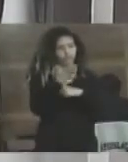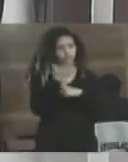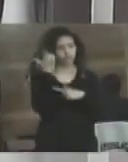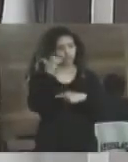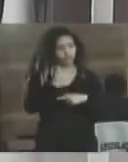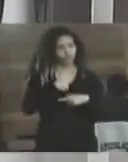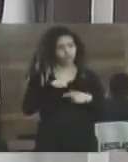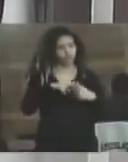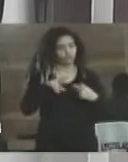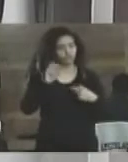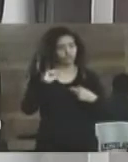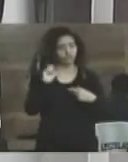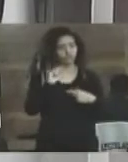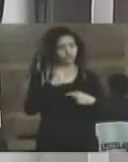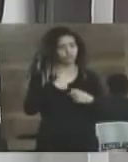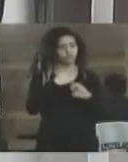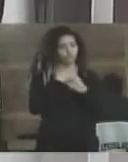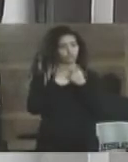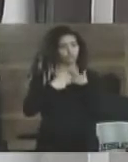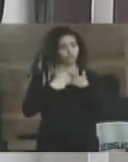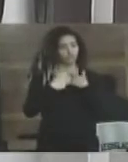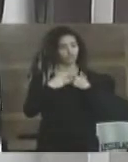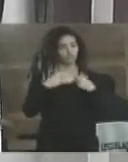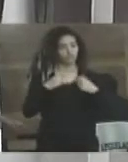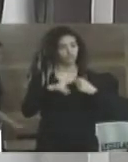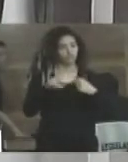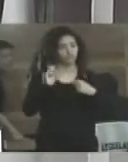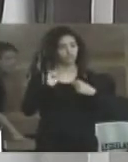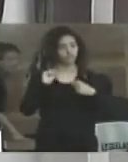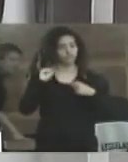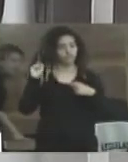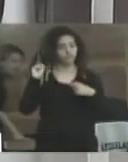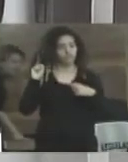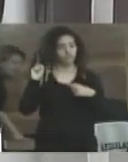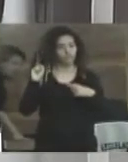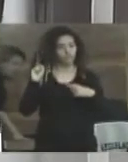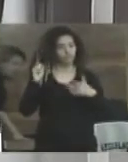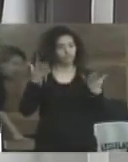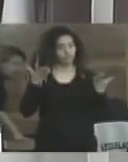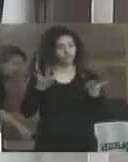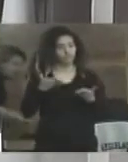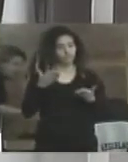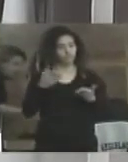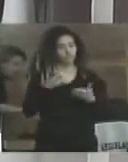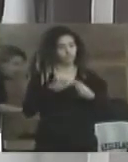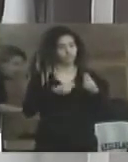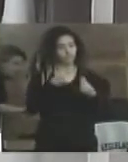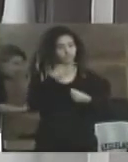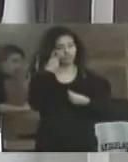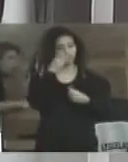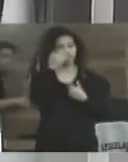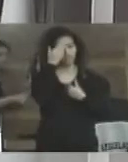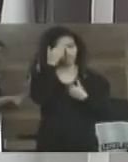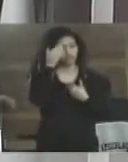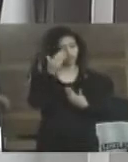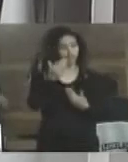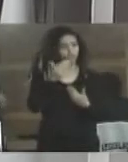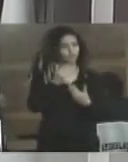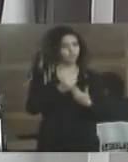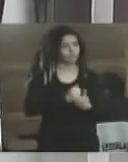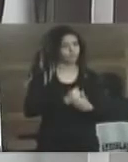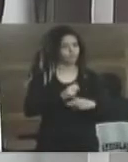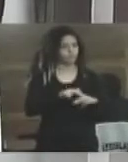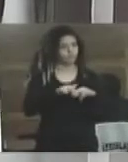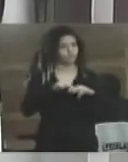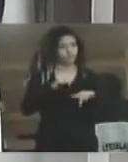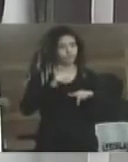que eu tanto almejava, que foi a vitória para estar aqui hoje como vereador. Agradeço a vocês por esse